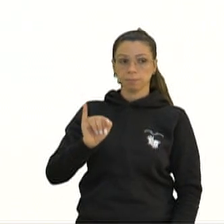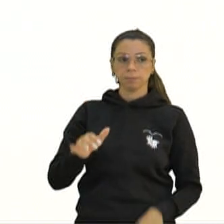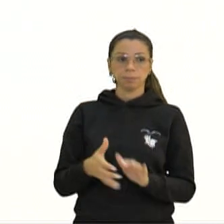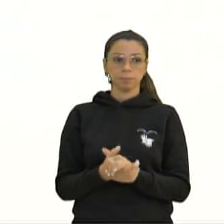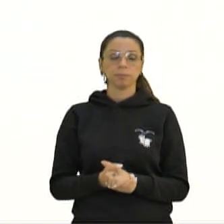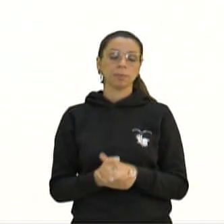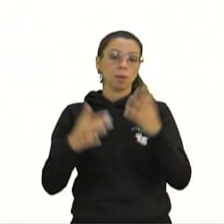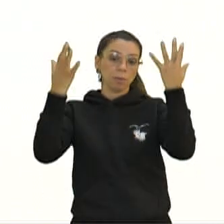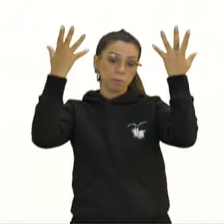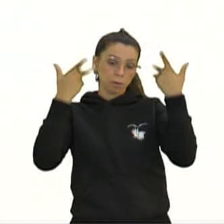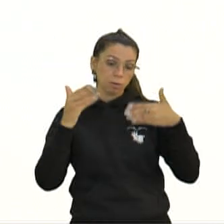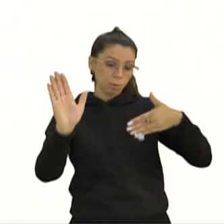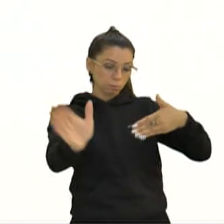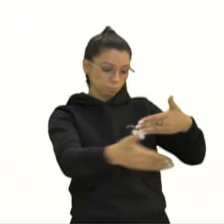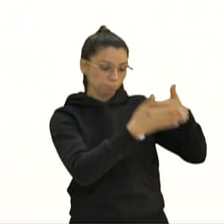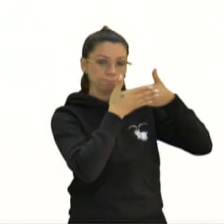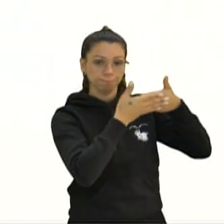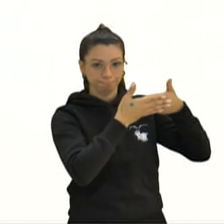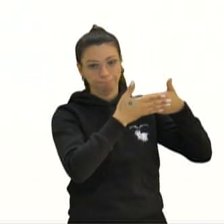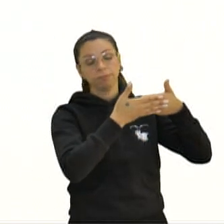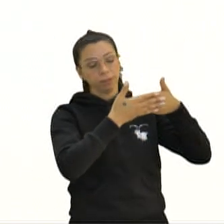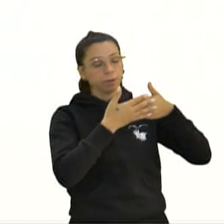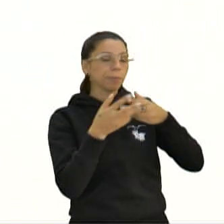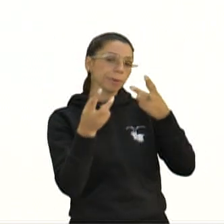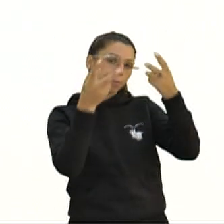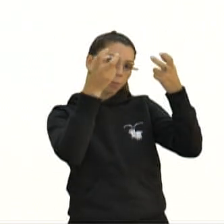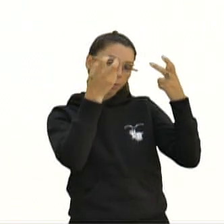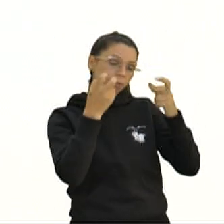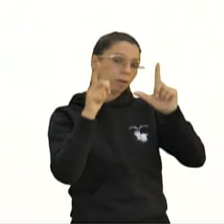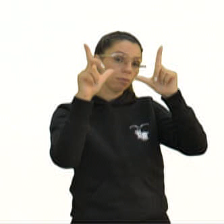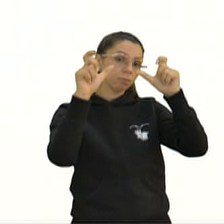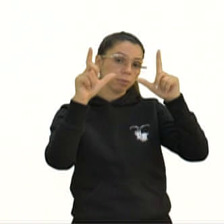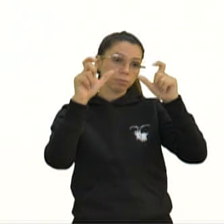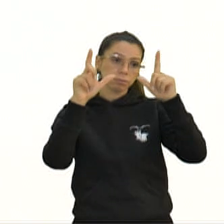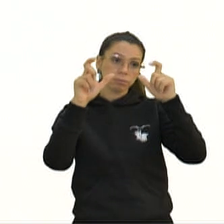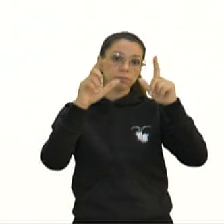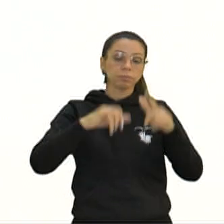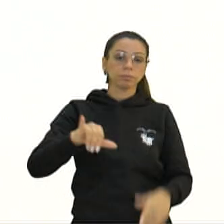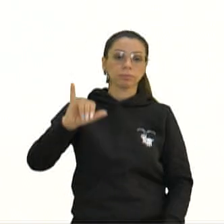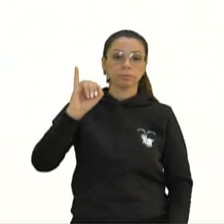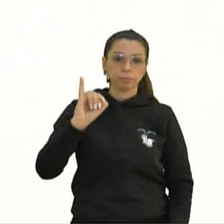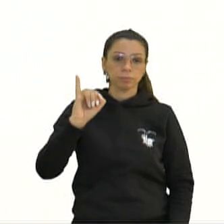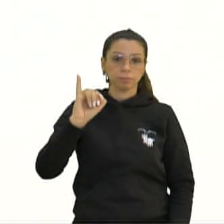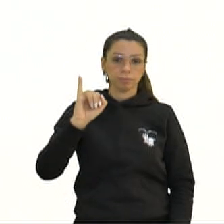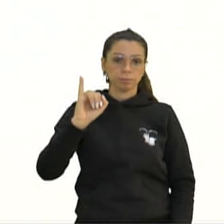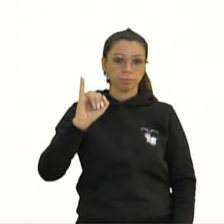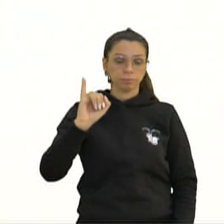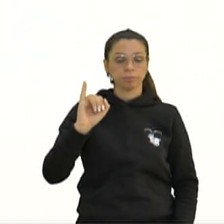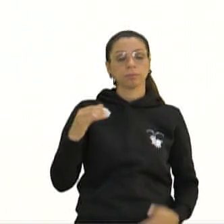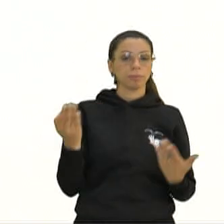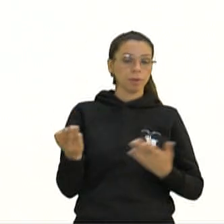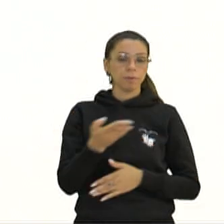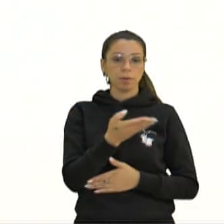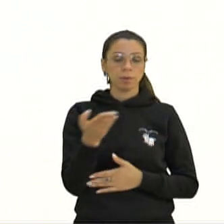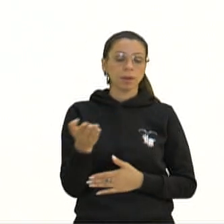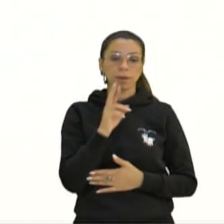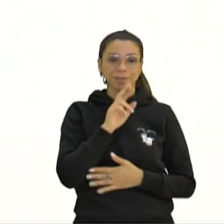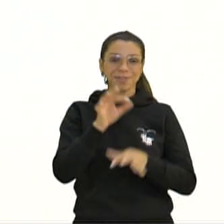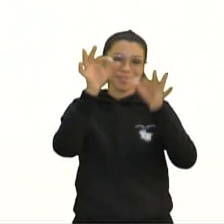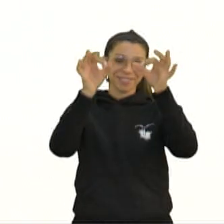os animais são confinados, como a gente pôde observar lá nas fotografias, é o sistema intensivo. Para você que